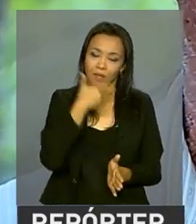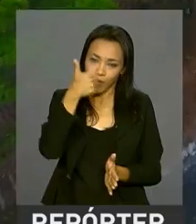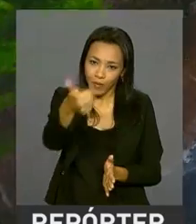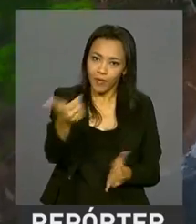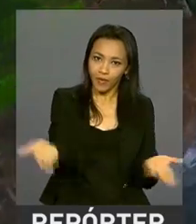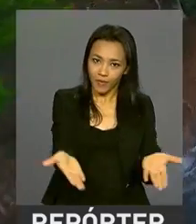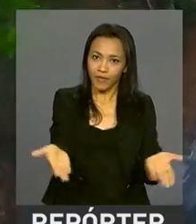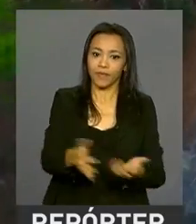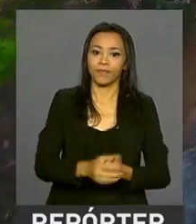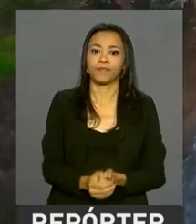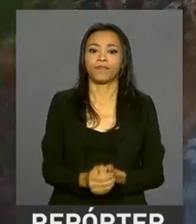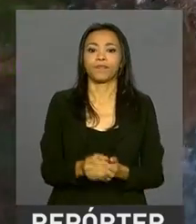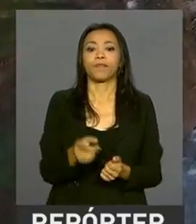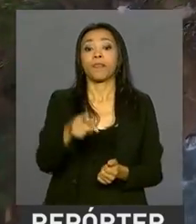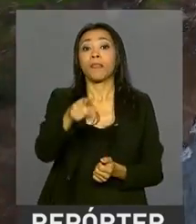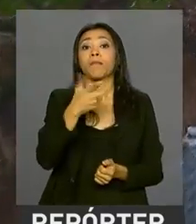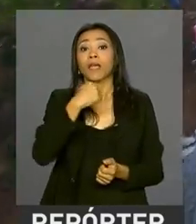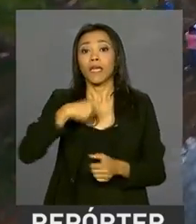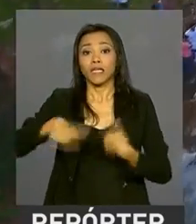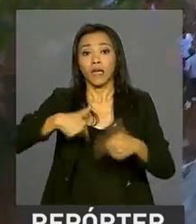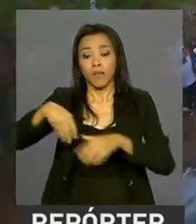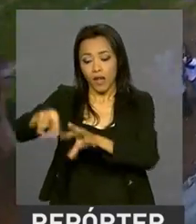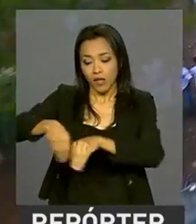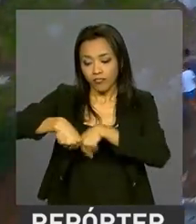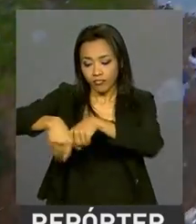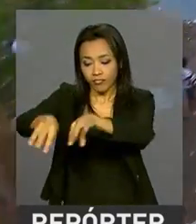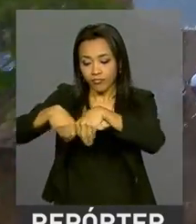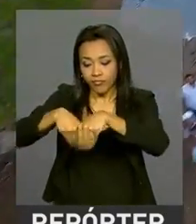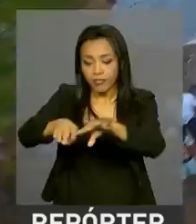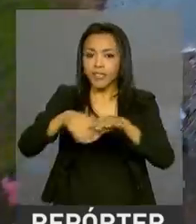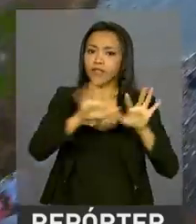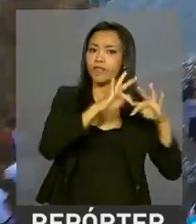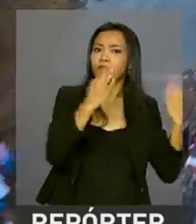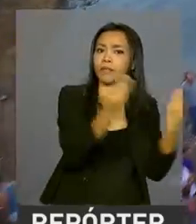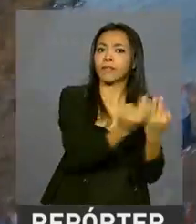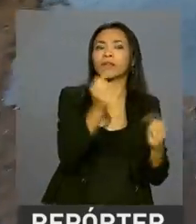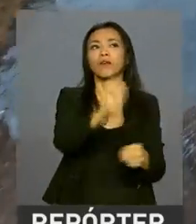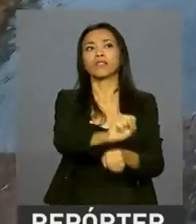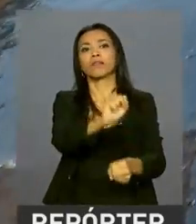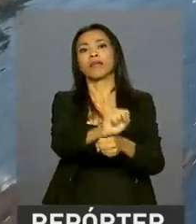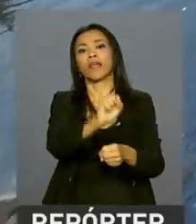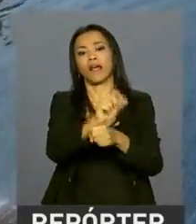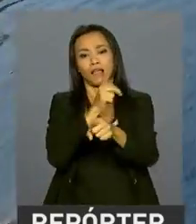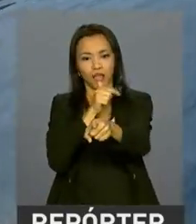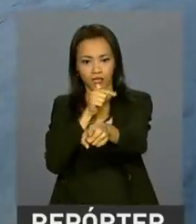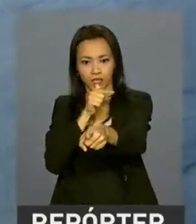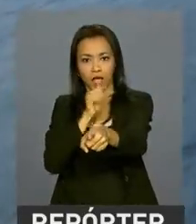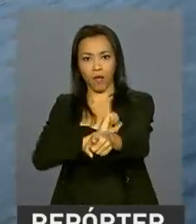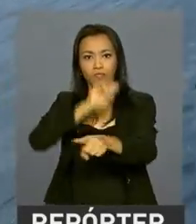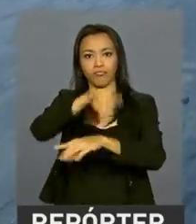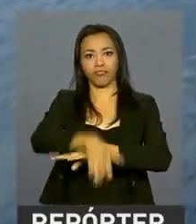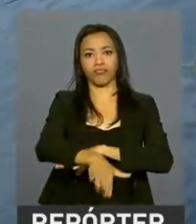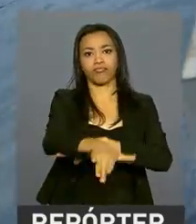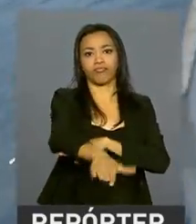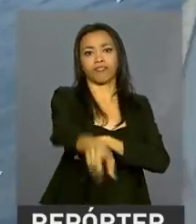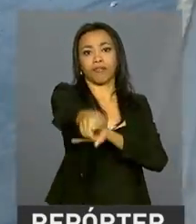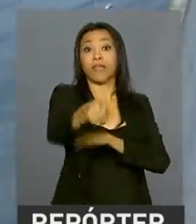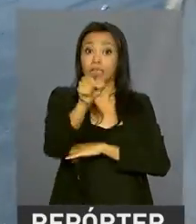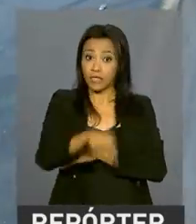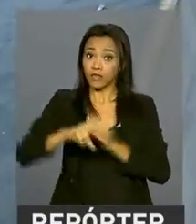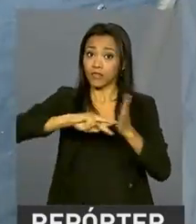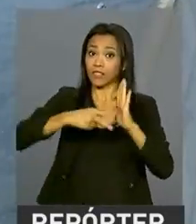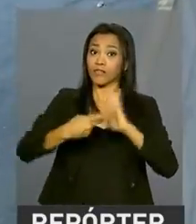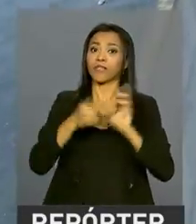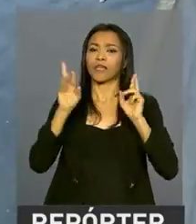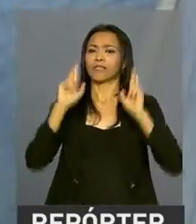temos agora. Para o produtor e a família, as águas são esperadas há muito tempo e representam esperança